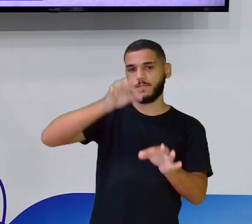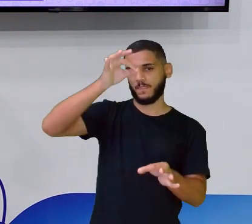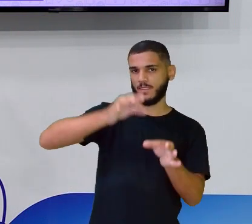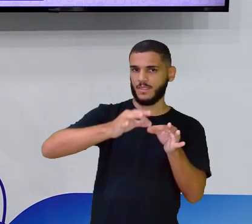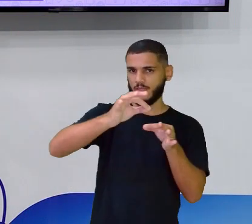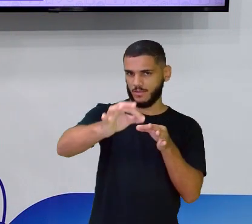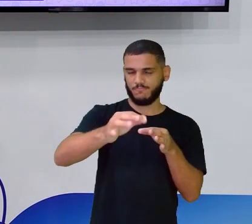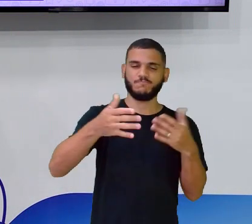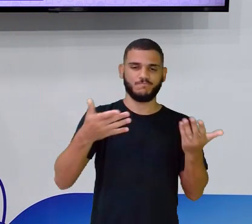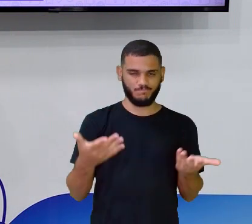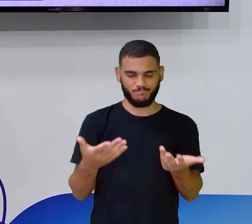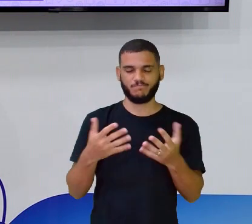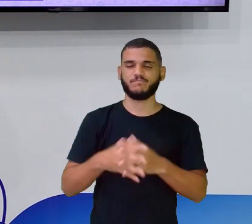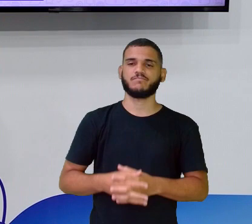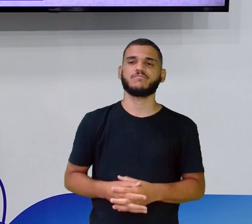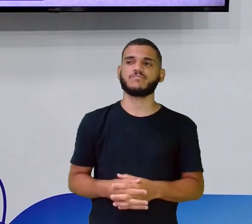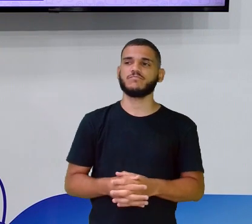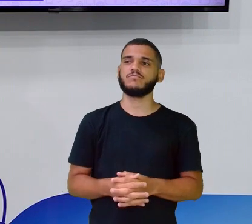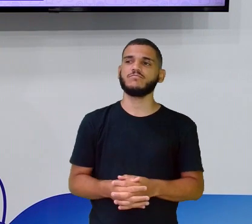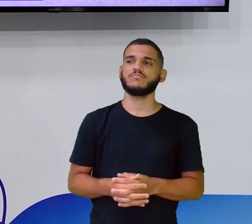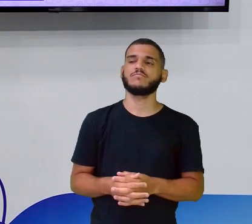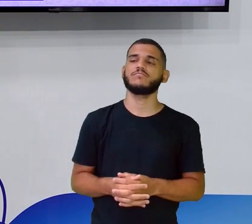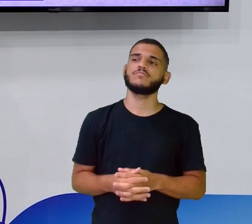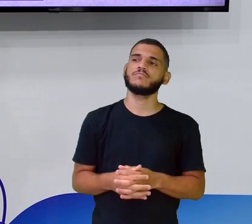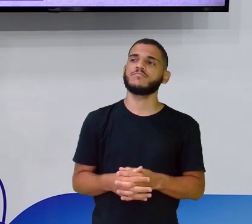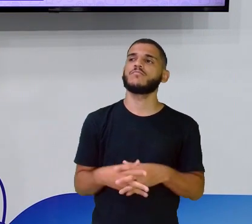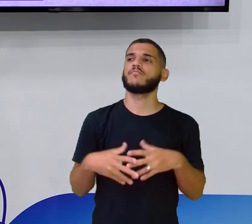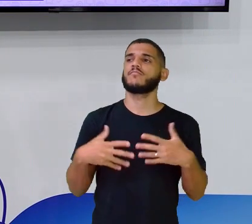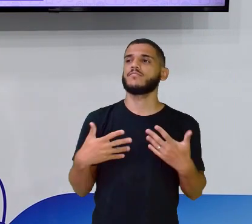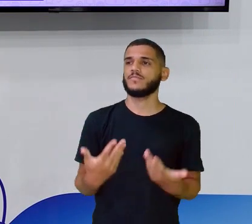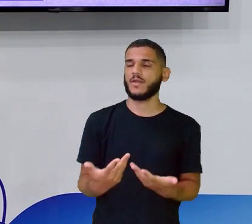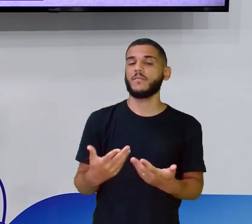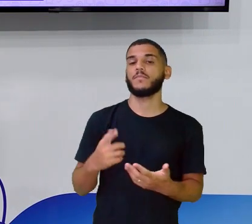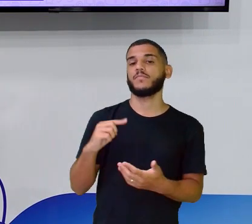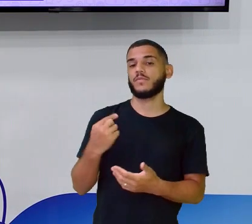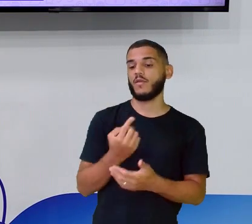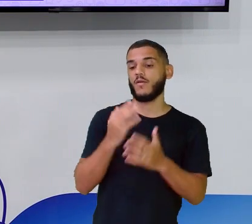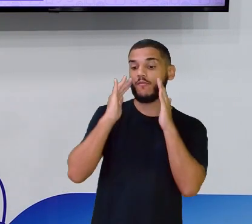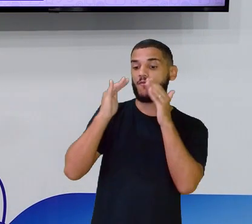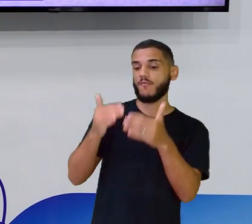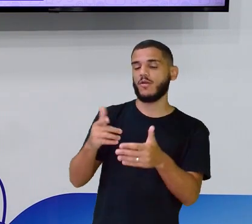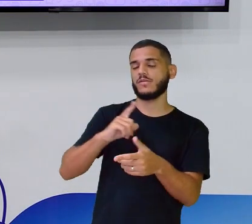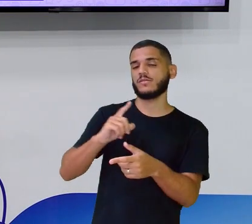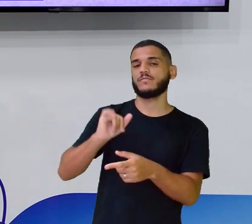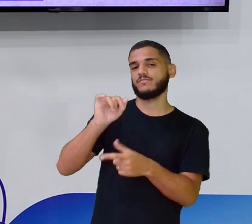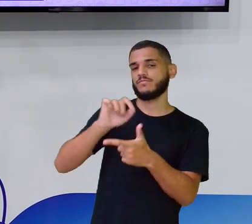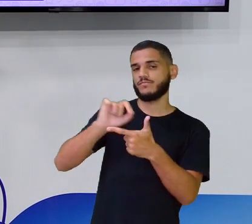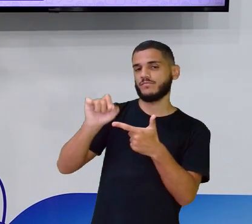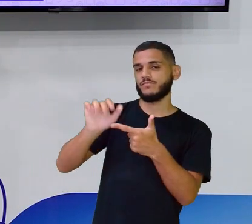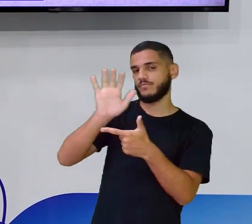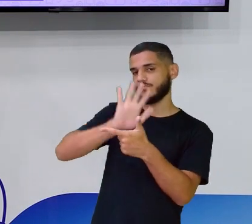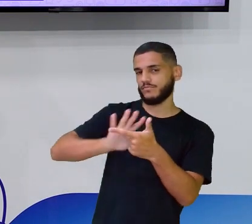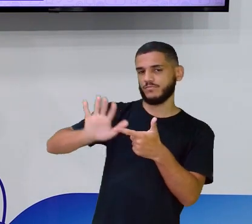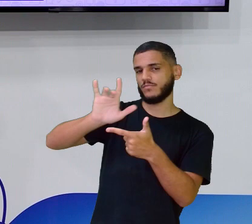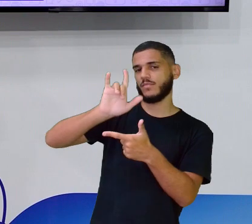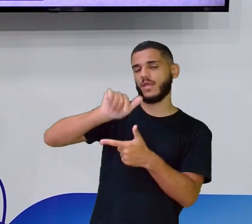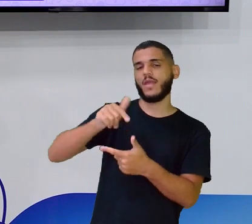comprimento e profundidade, não é isso? Mas a gente vai focar aqui nas nossas figuras planas.